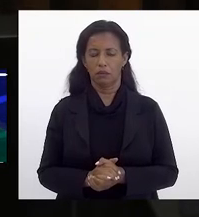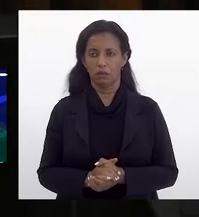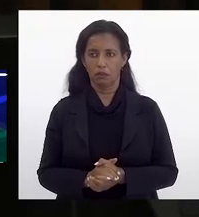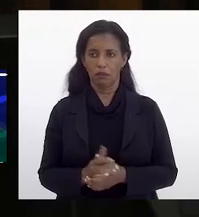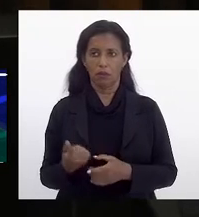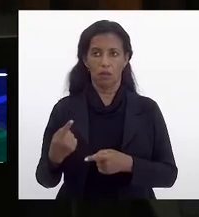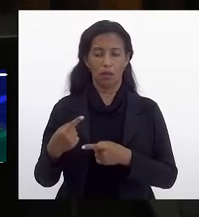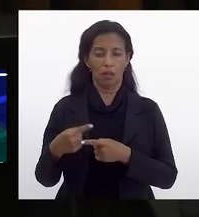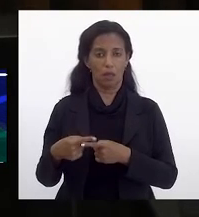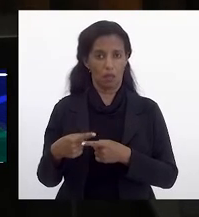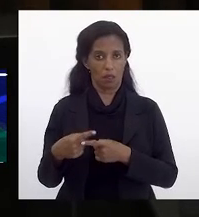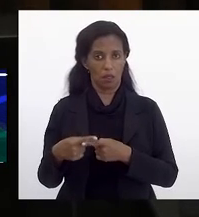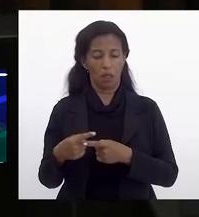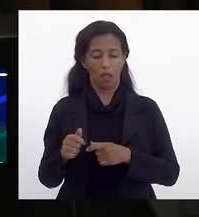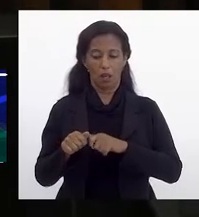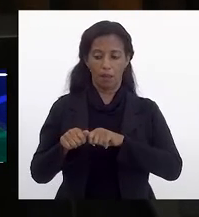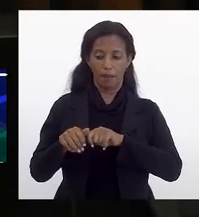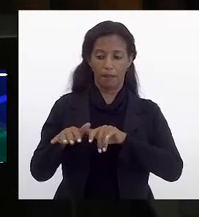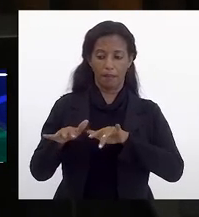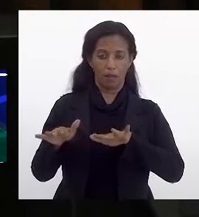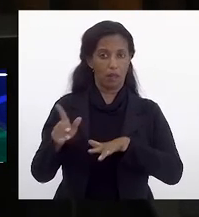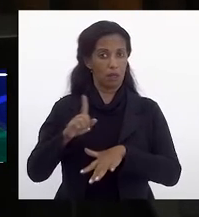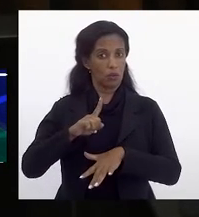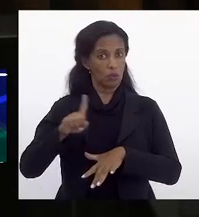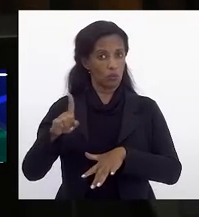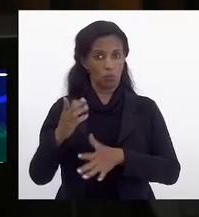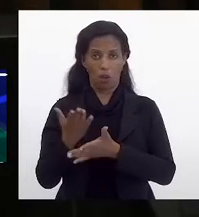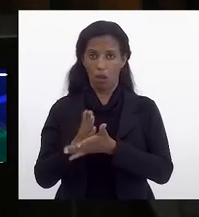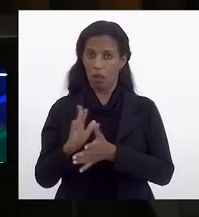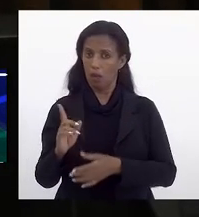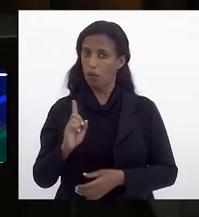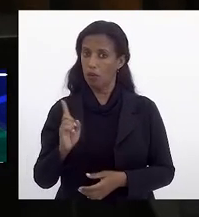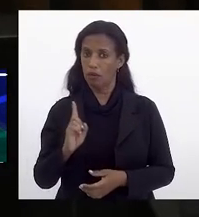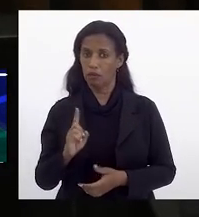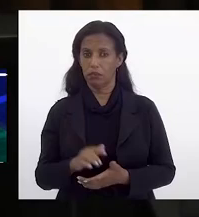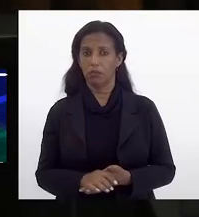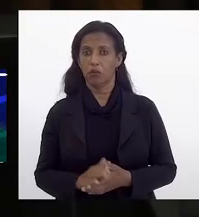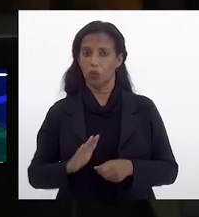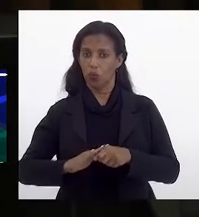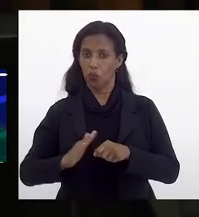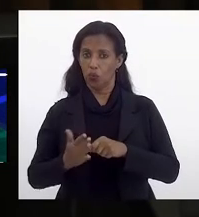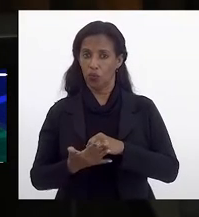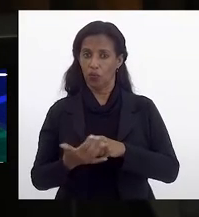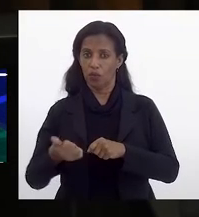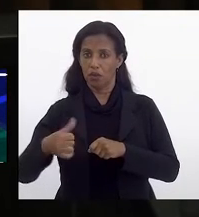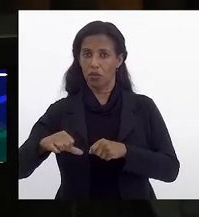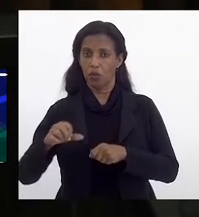porque a pandemia não acabou, senhora presidente.